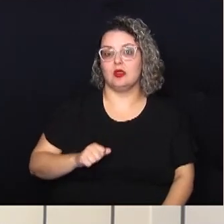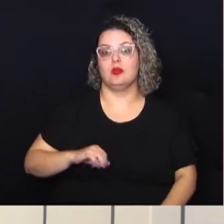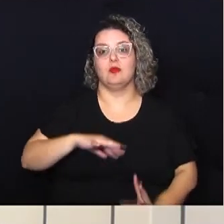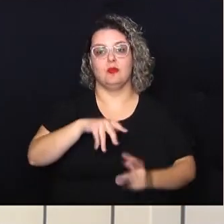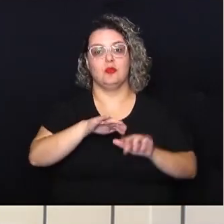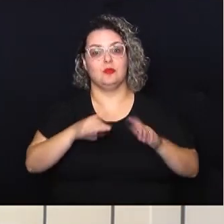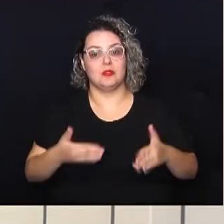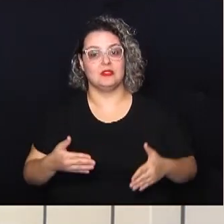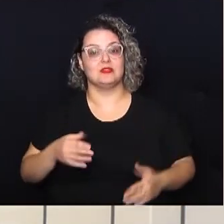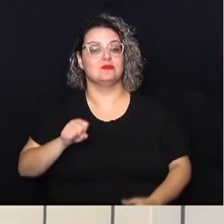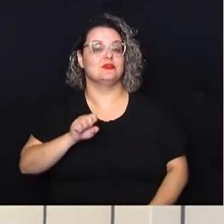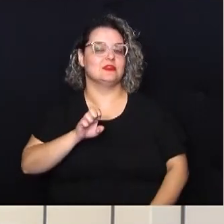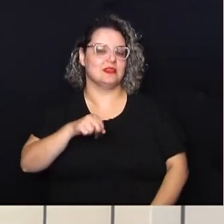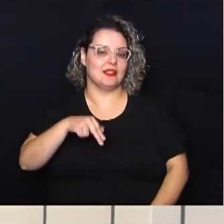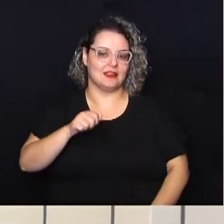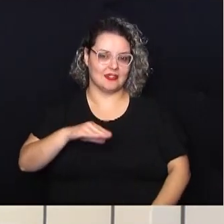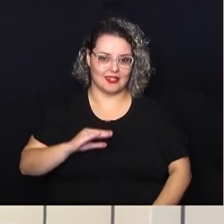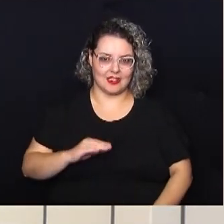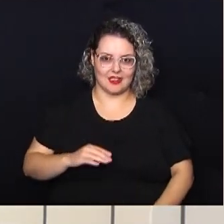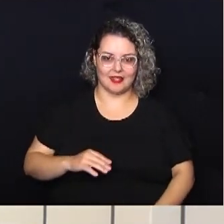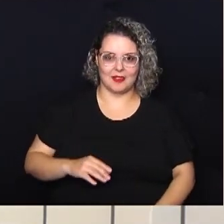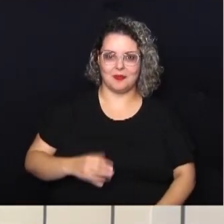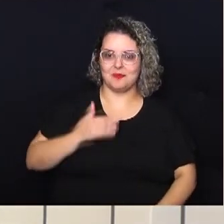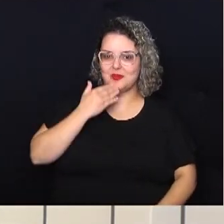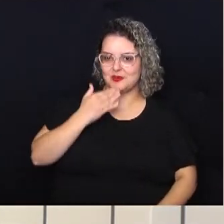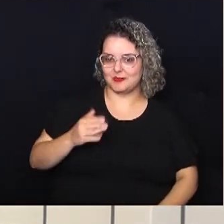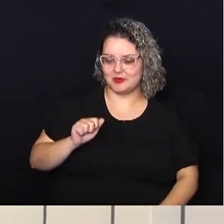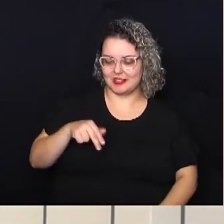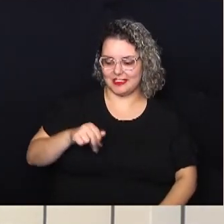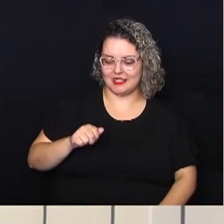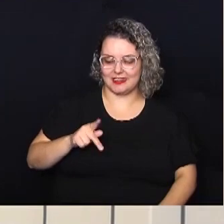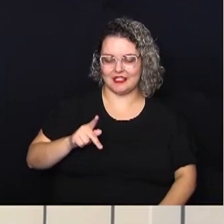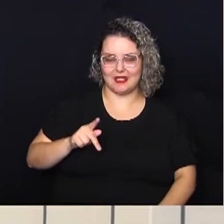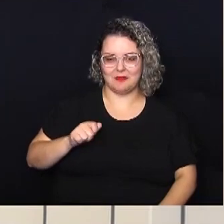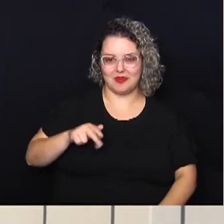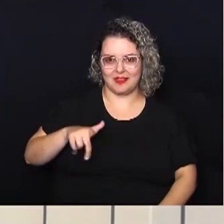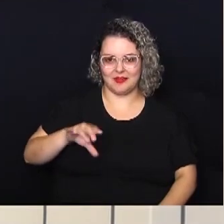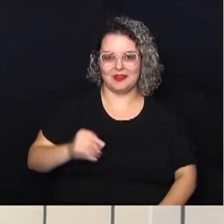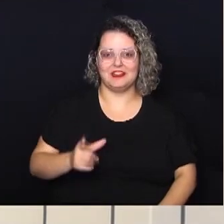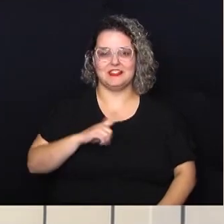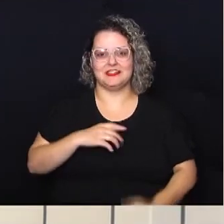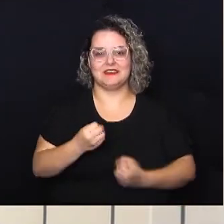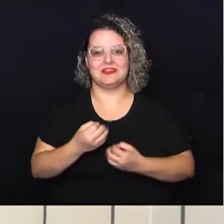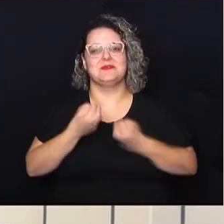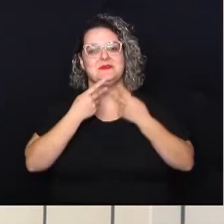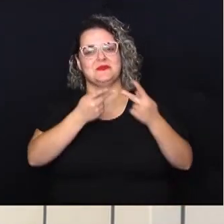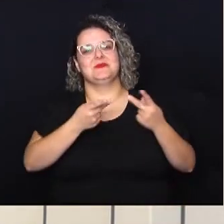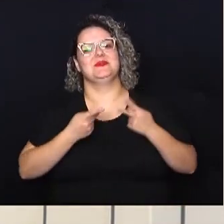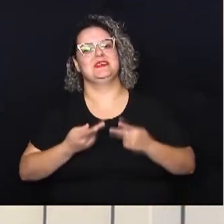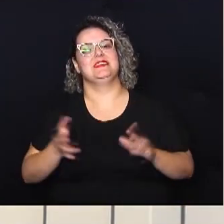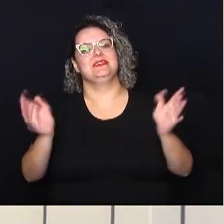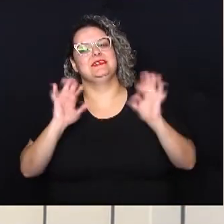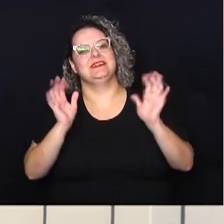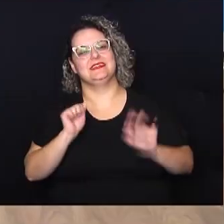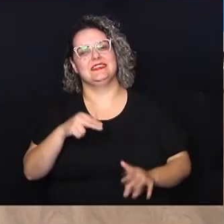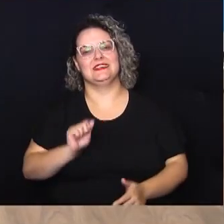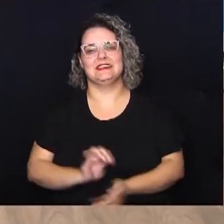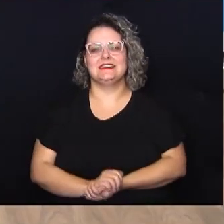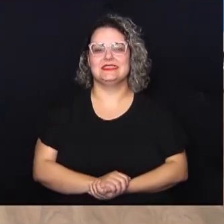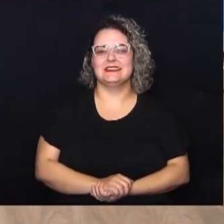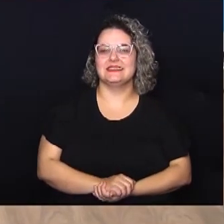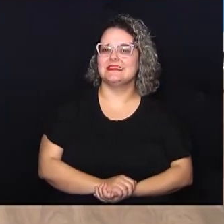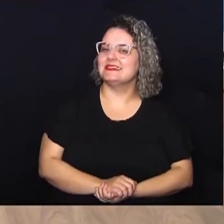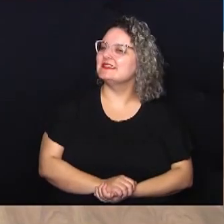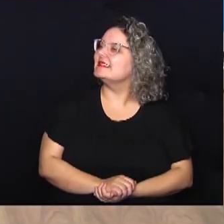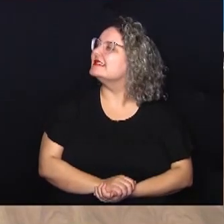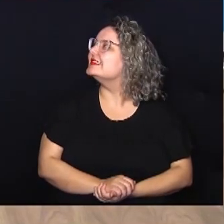São Paulo. Mandamos a repórter Ana Paula, que tem as informações, então seja bem-vinda. E olá, Ana.